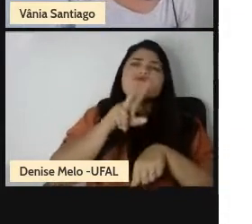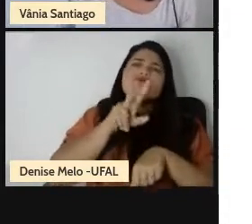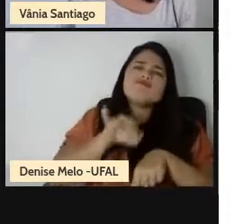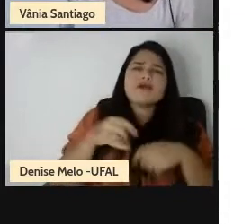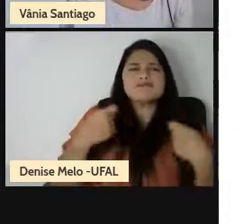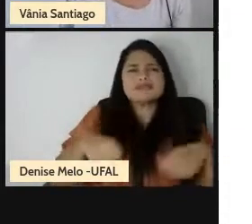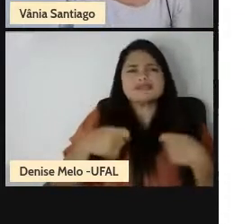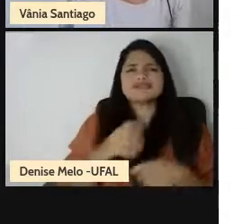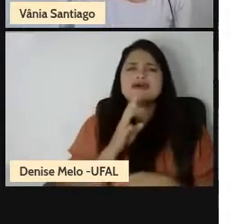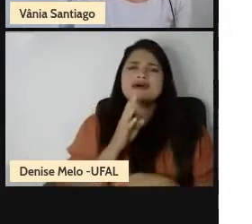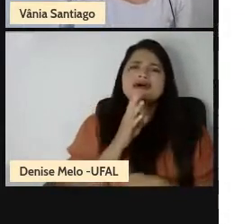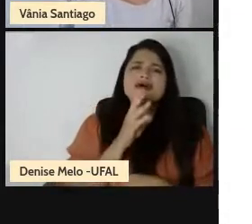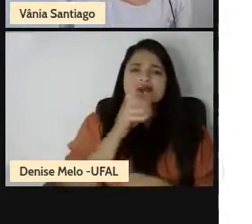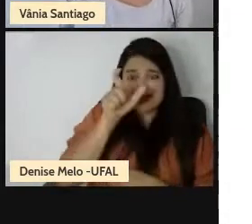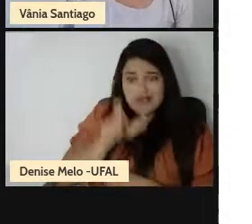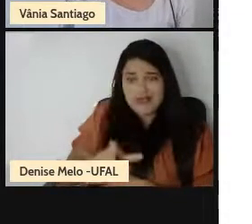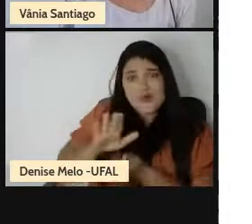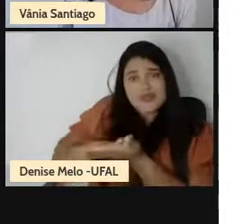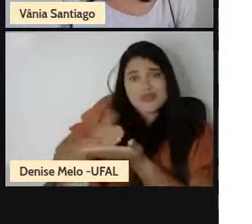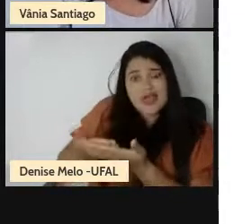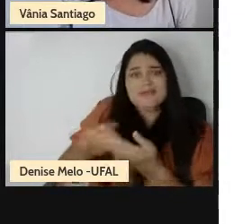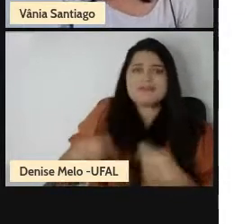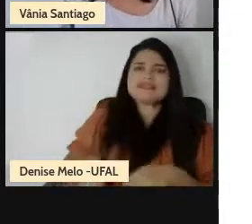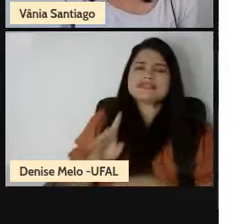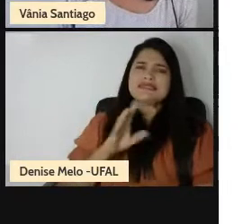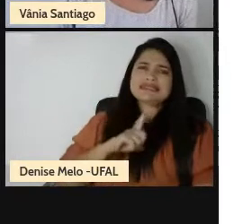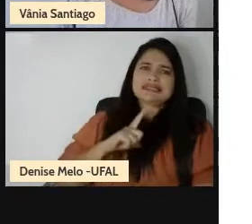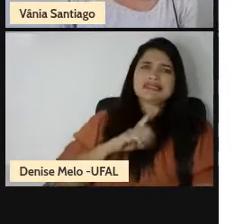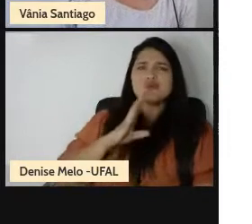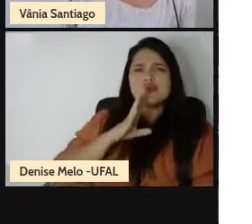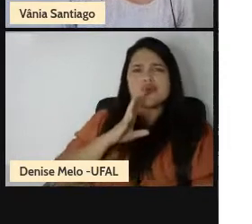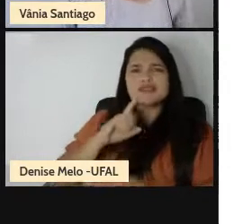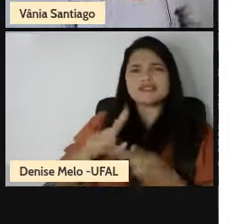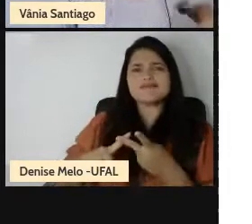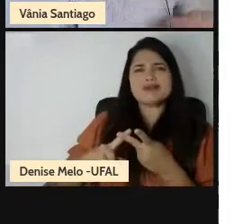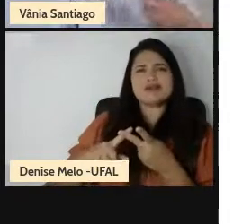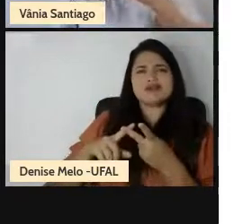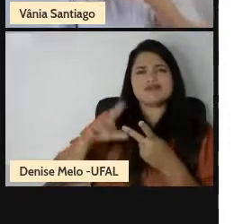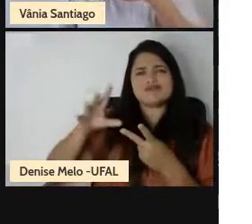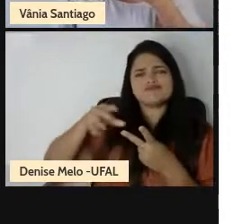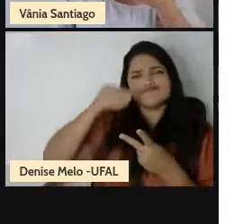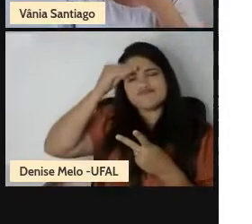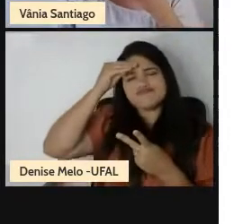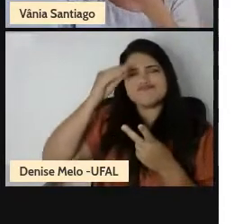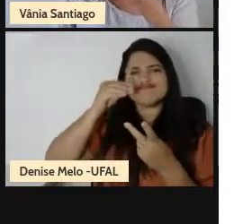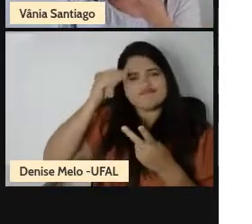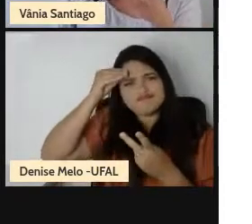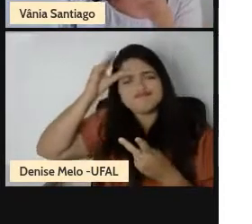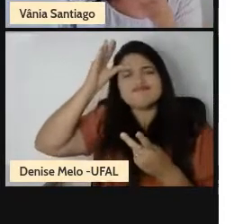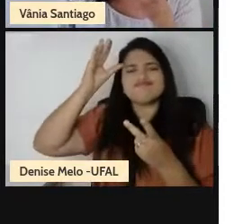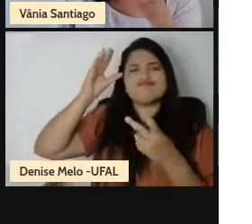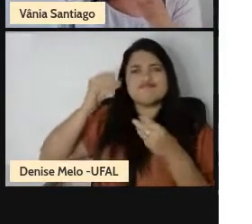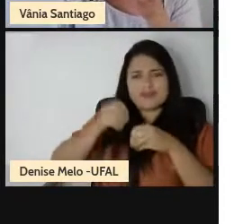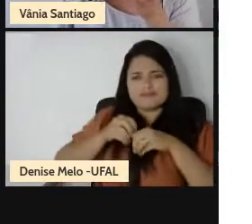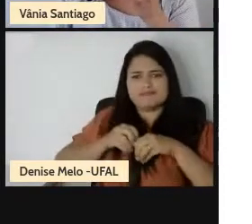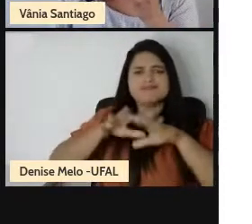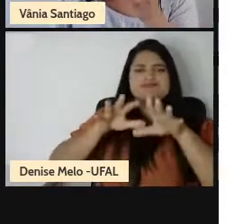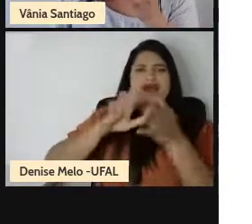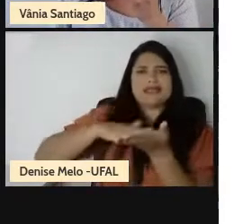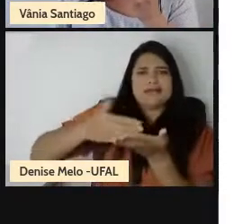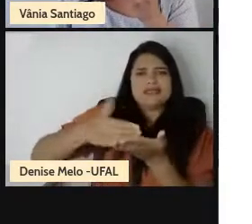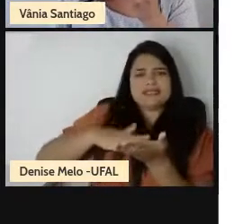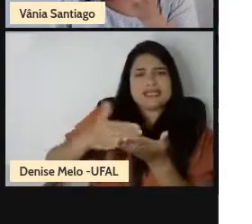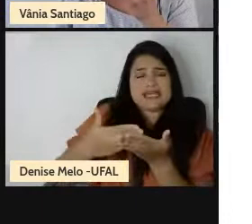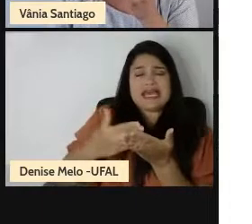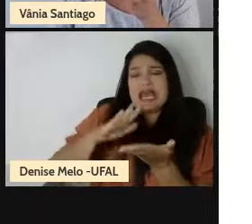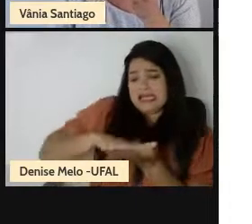tipo de conhecimento, um tipo de repertório, e é importante que a gente entenda que a interpretação ela não é única,